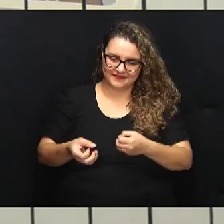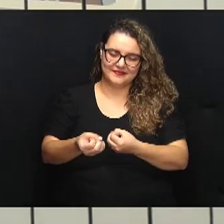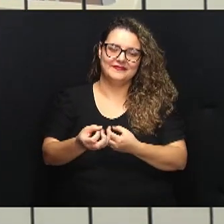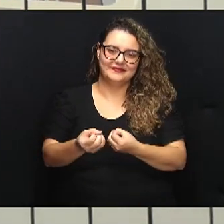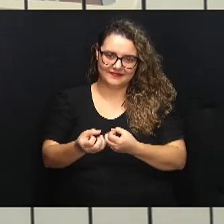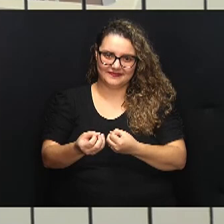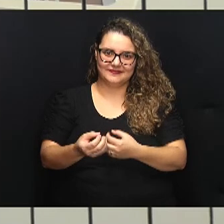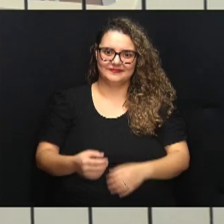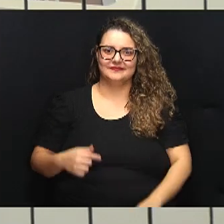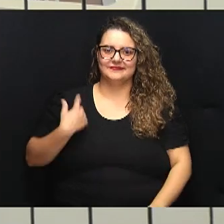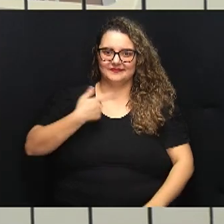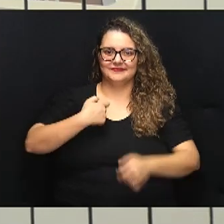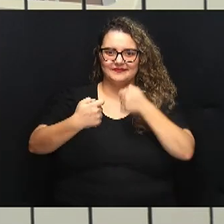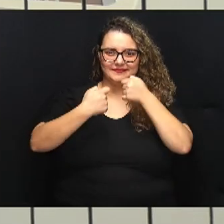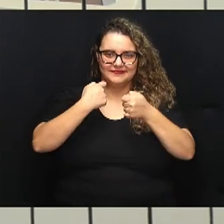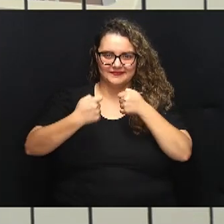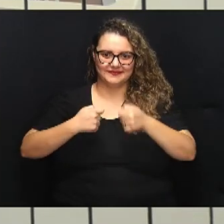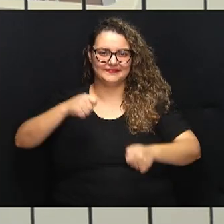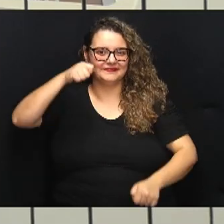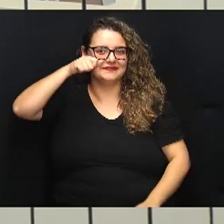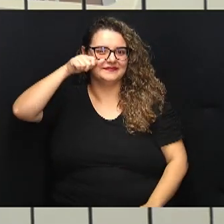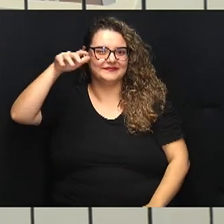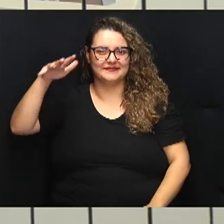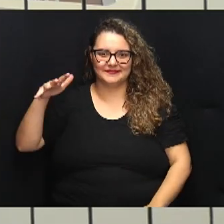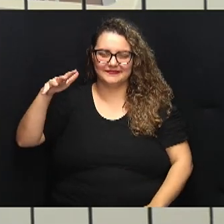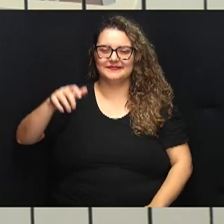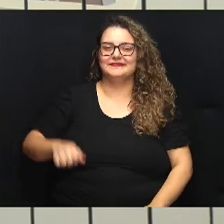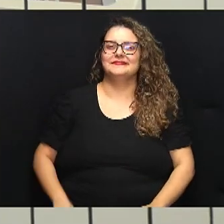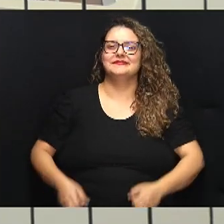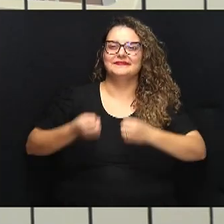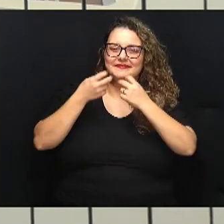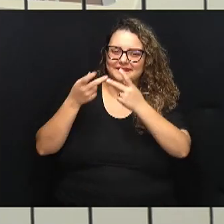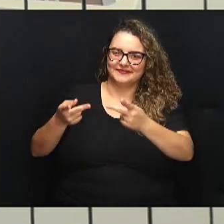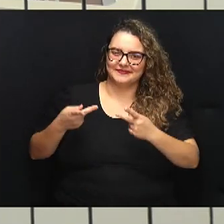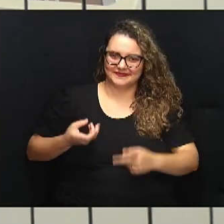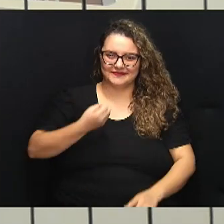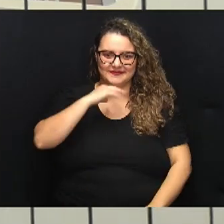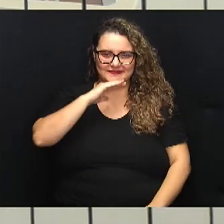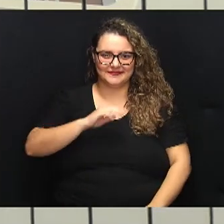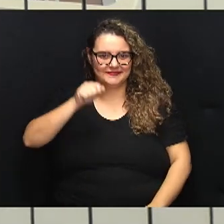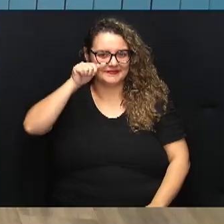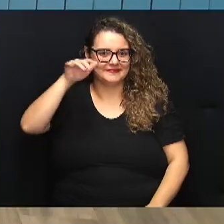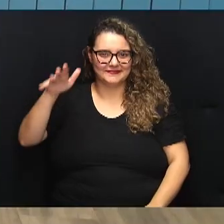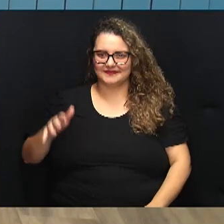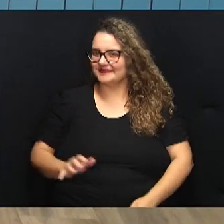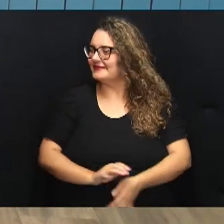informações com a nossa repórter Alexandra Dias. Seja bem-vinda e boa tarde, Ale.